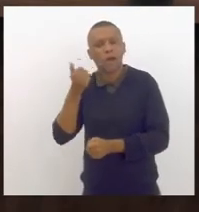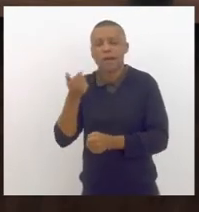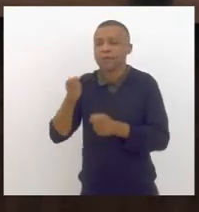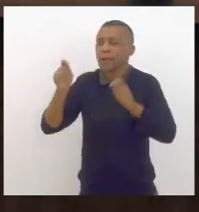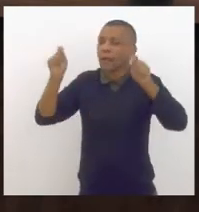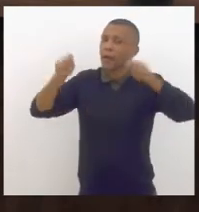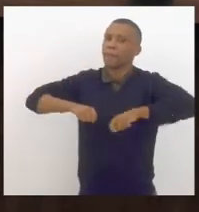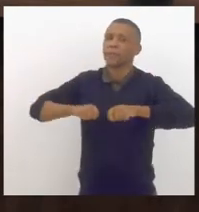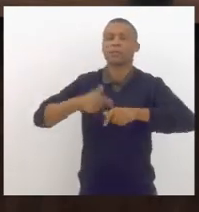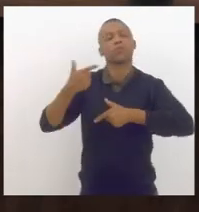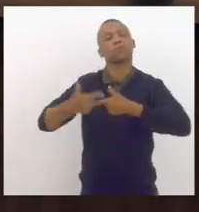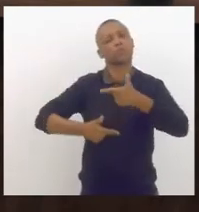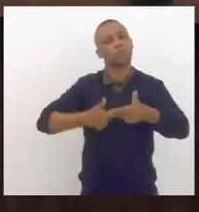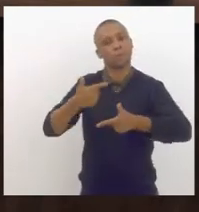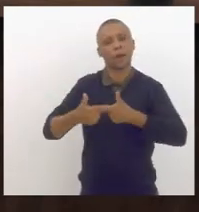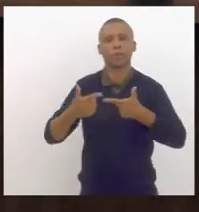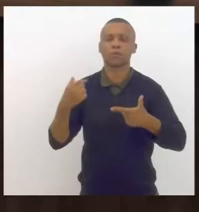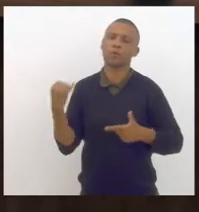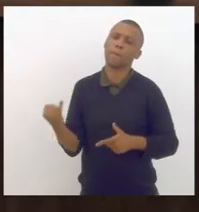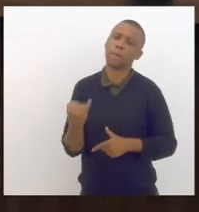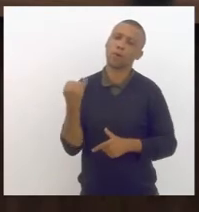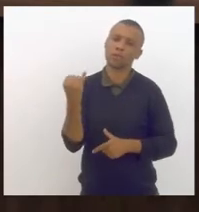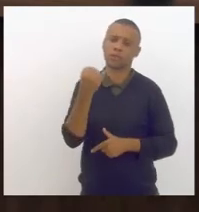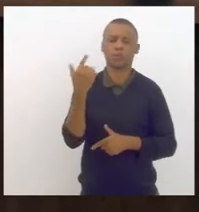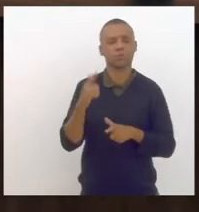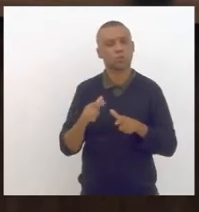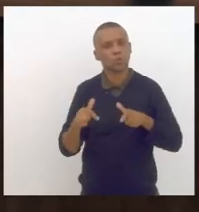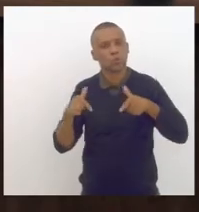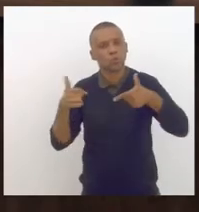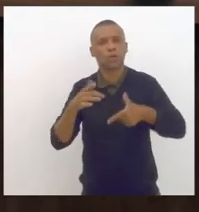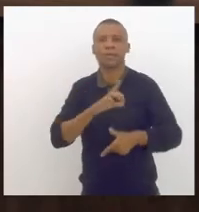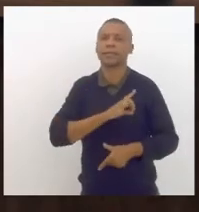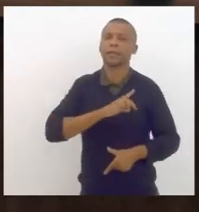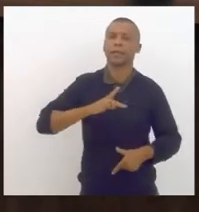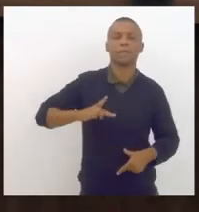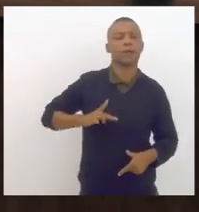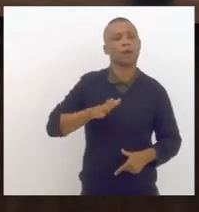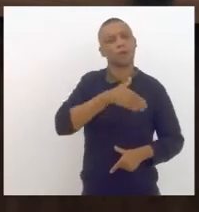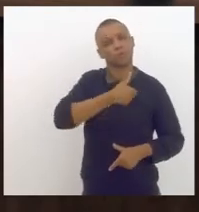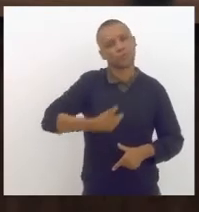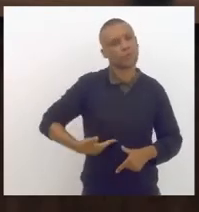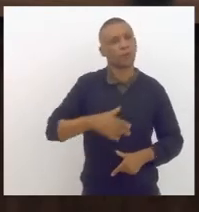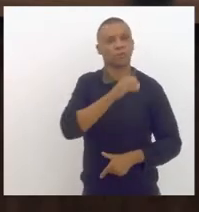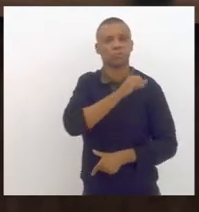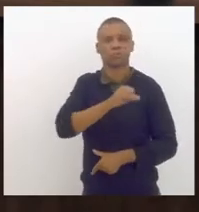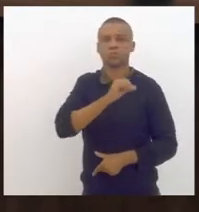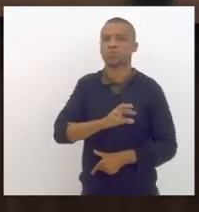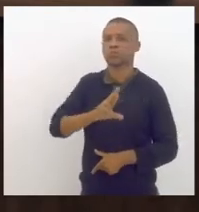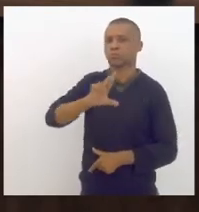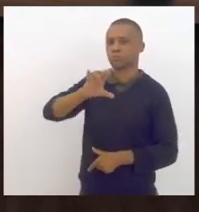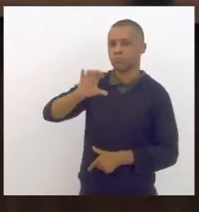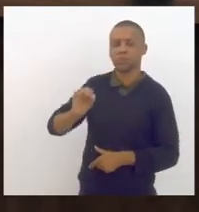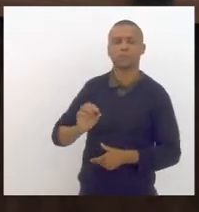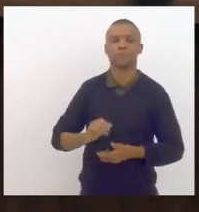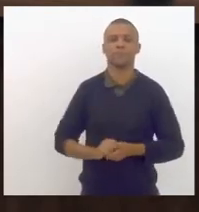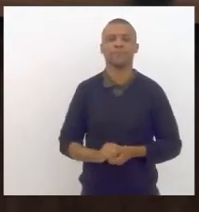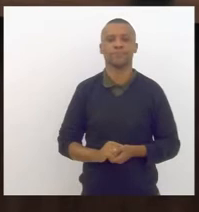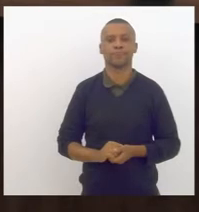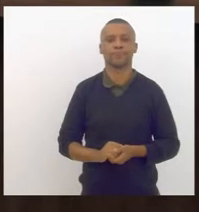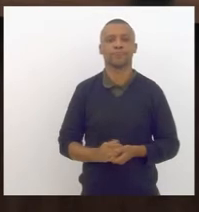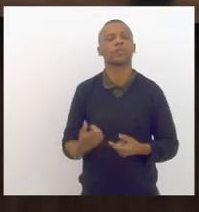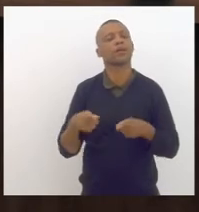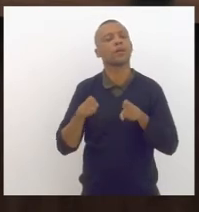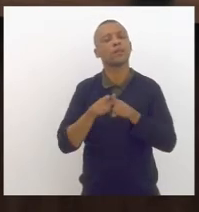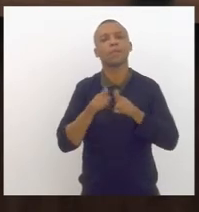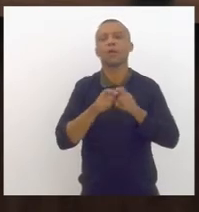trabalho tão fundamental realizado pela Defensoria Pública do Estado do Rio de Janeiro. Dizer também, senhor presidente, que